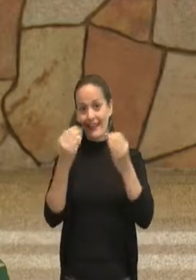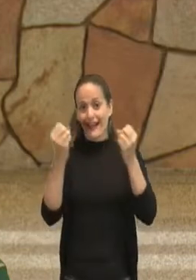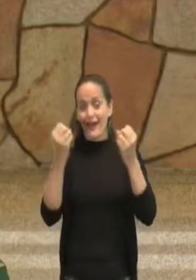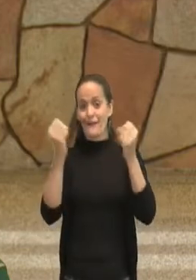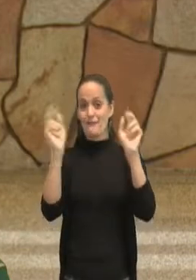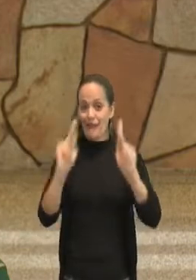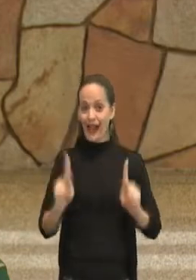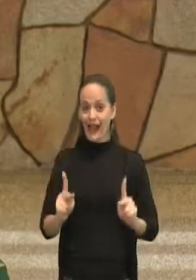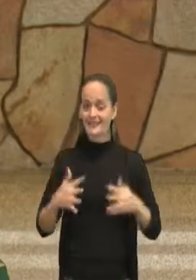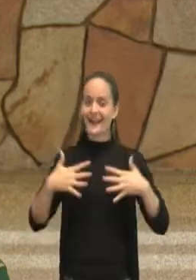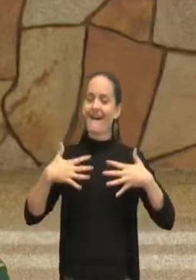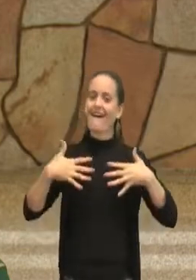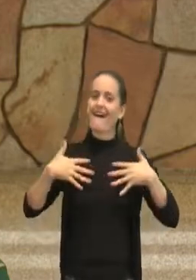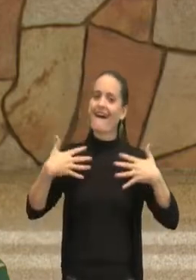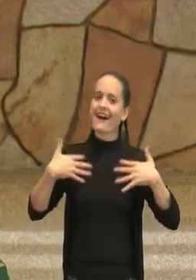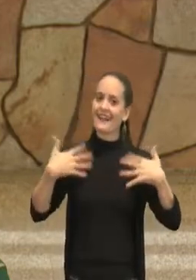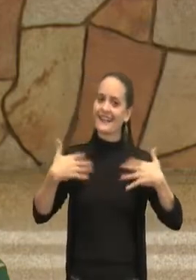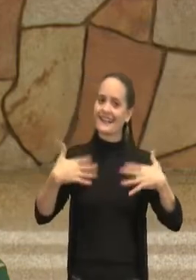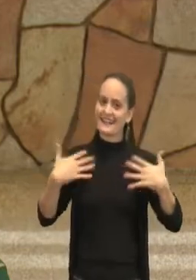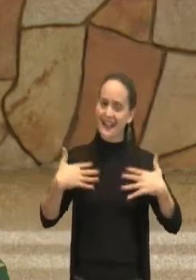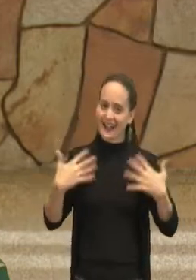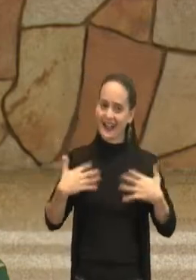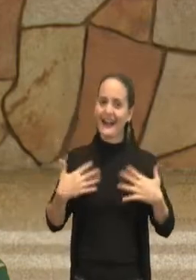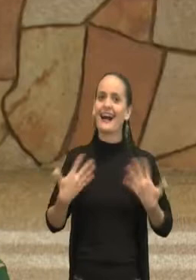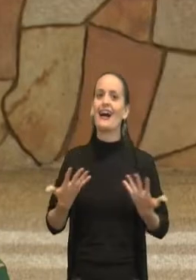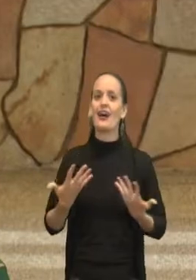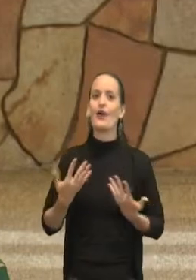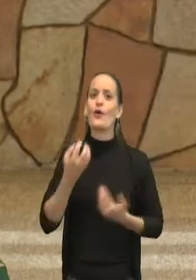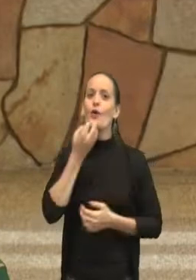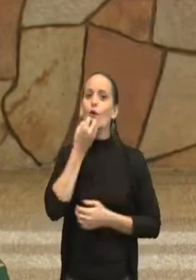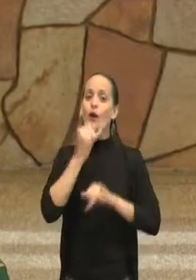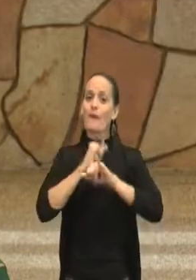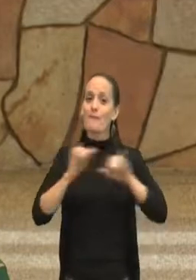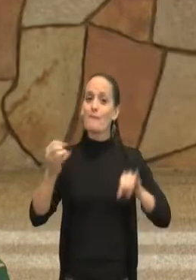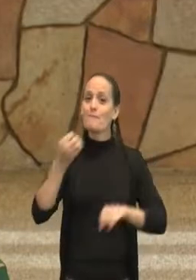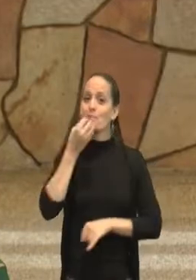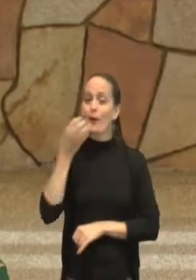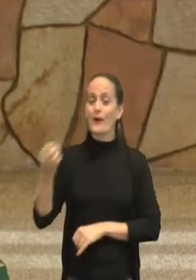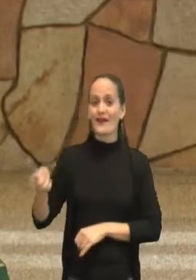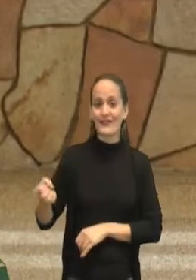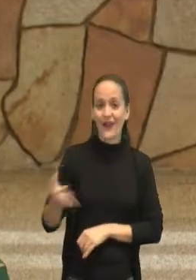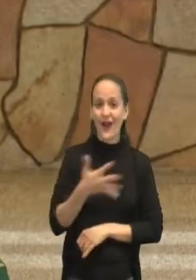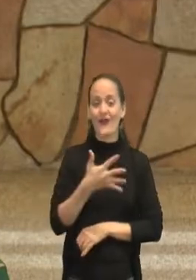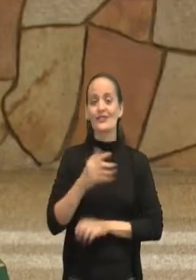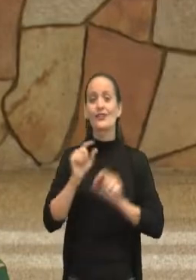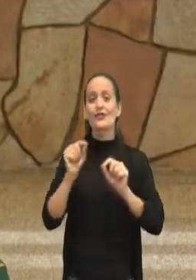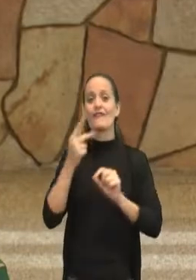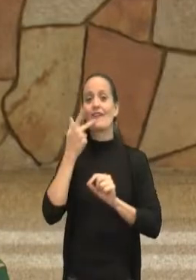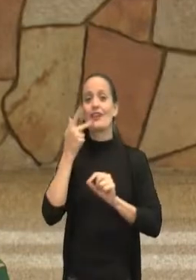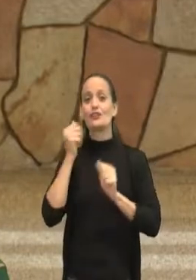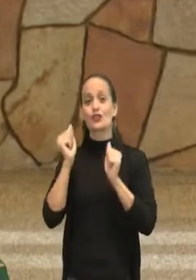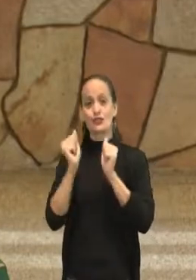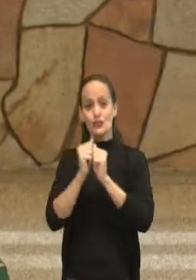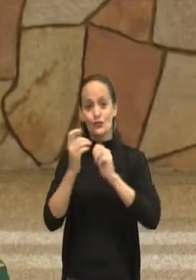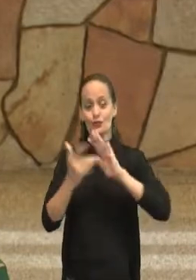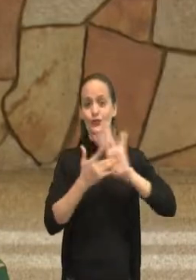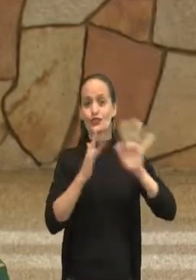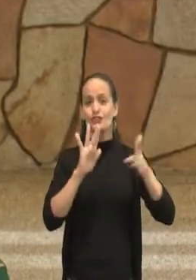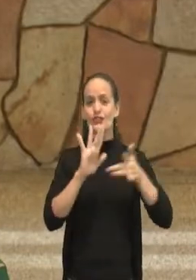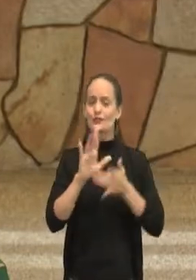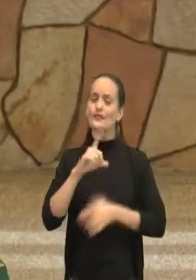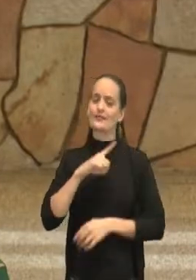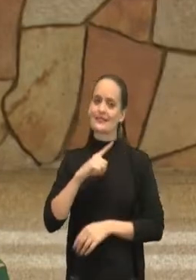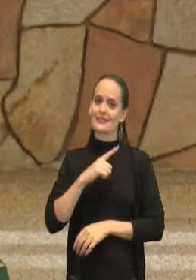alegrar com esse evangelho, com essa boa nova de que em Cristo todos nós temos a